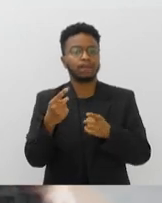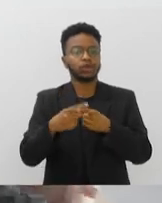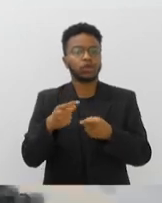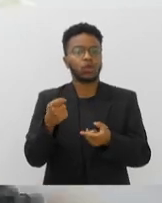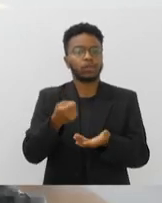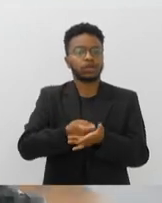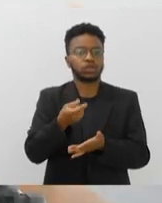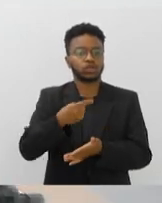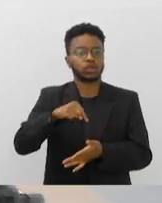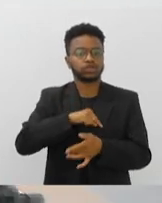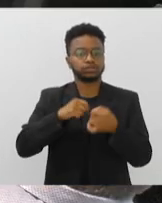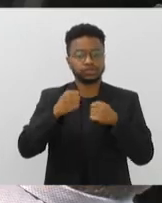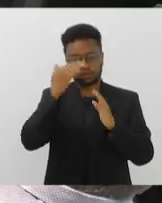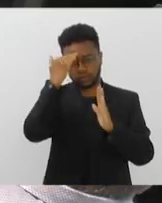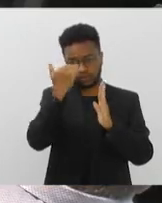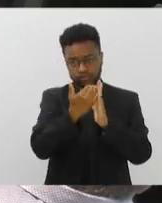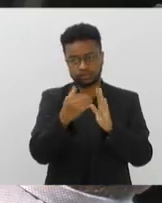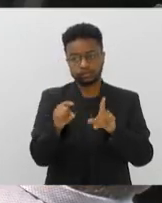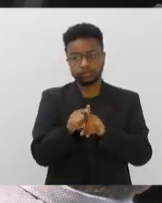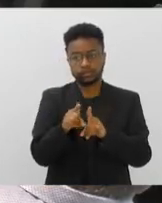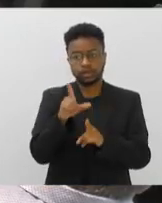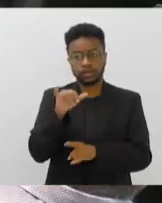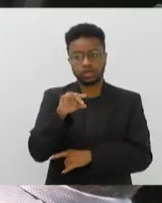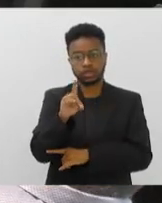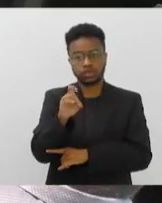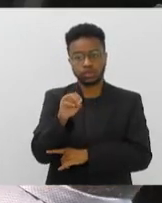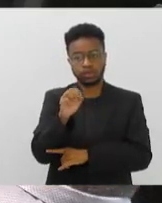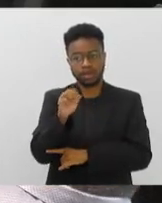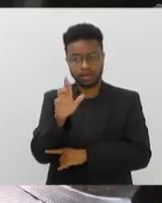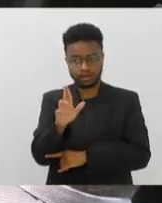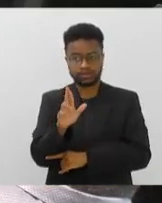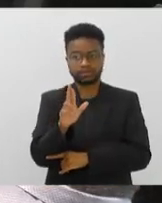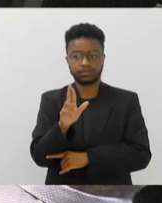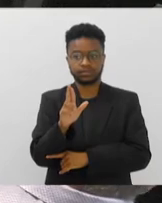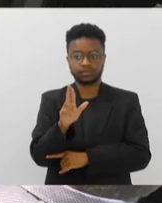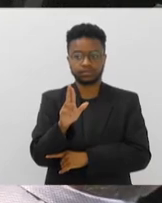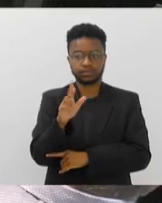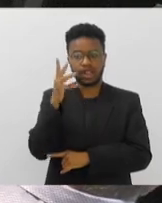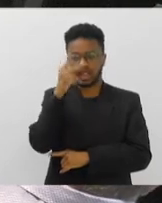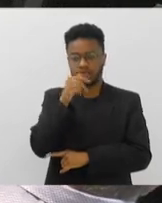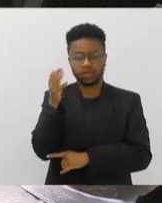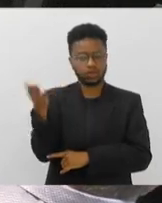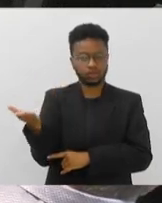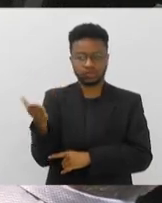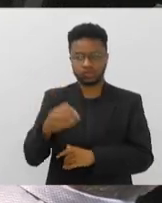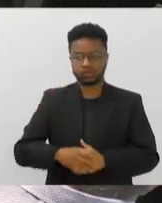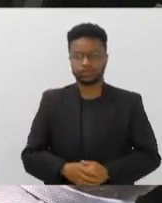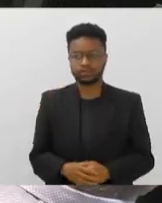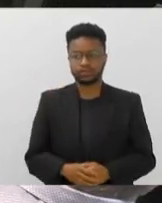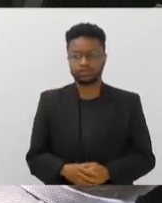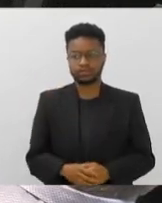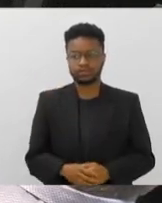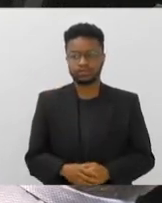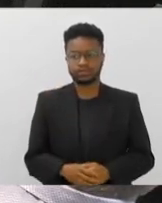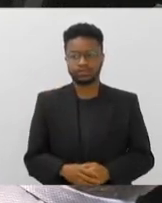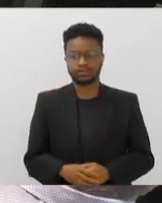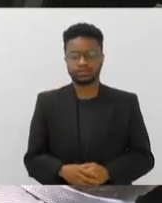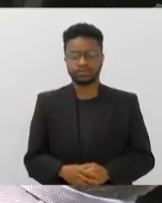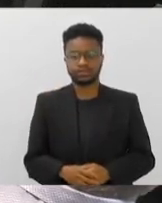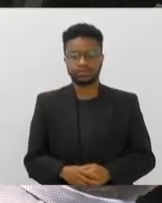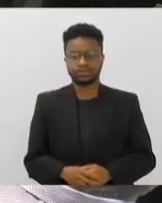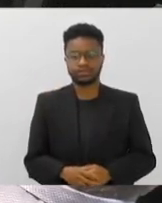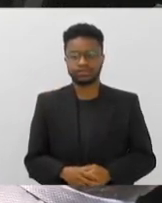cumprir OB o Lindomar é um lindo lind lind L to vez que eu vou escrever lindo aparece lind